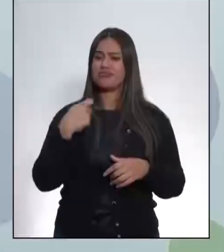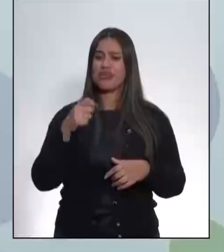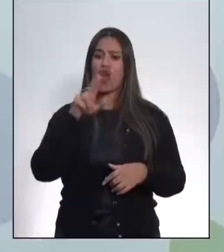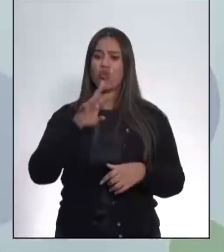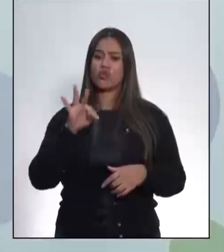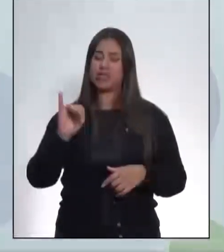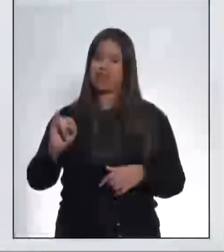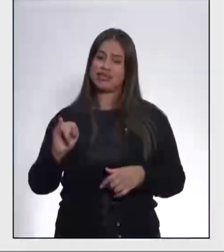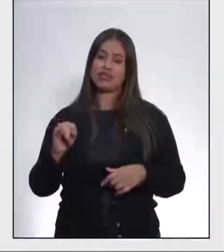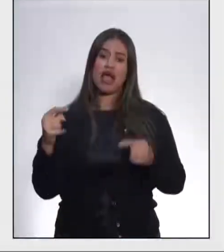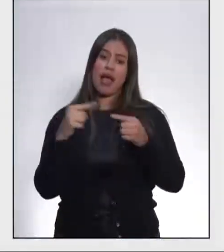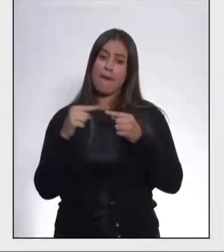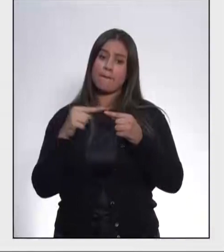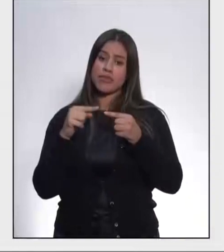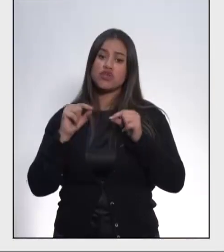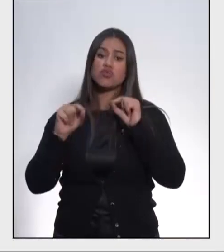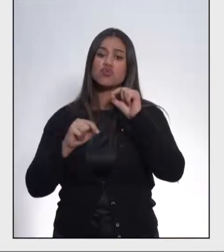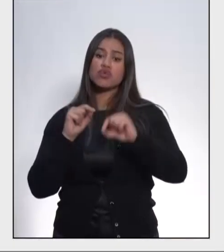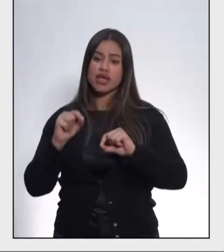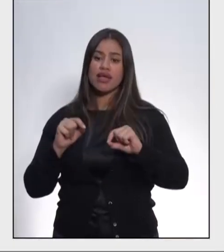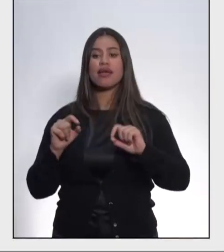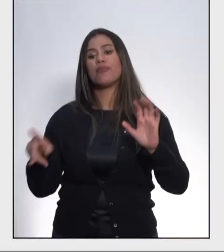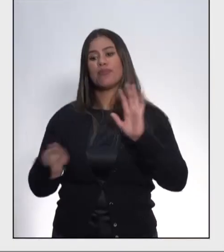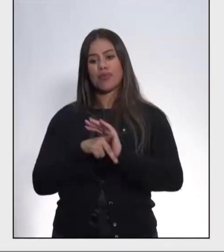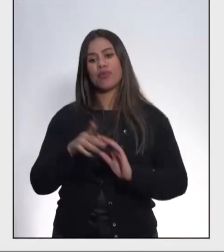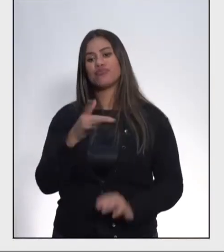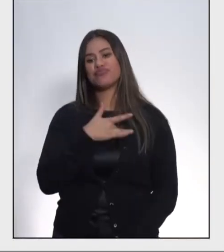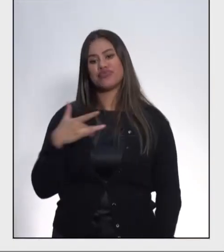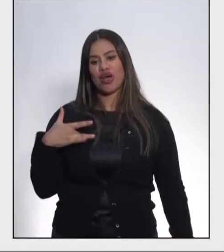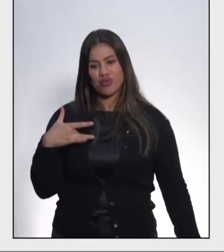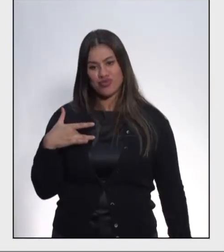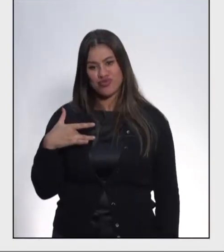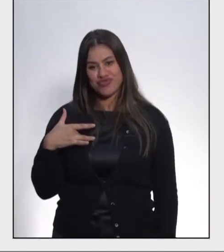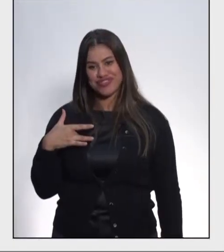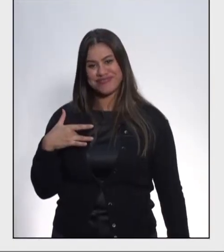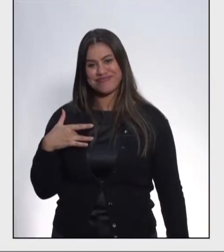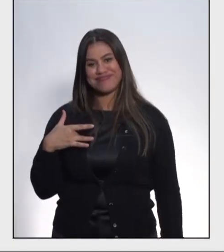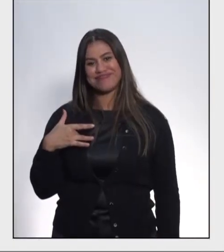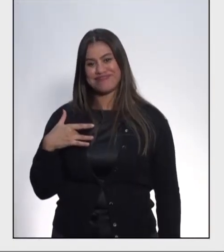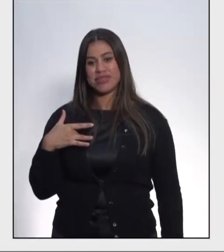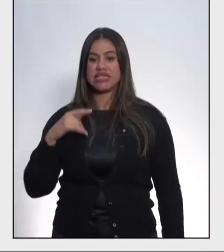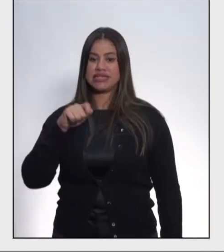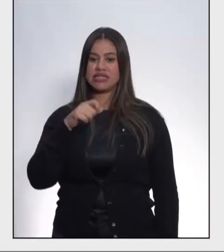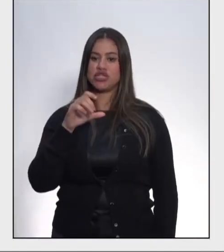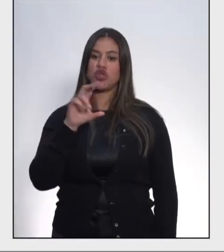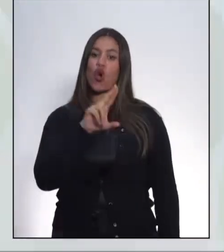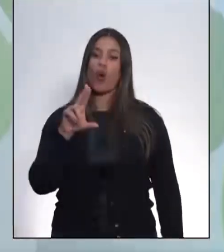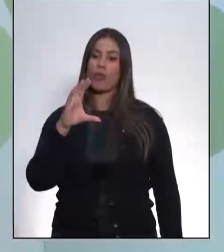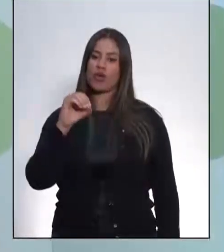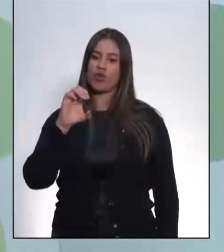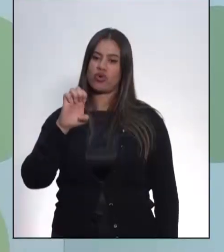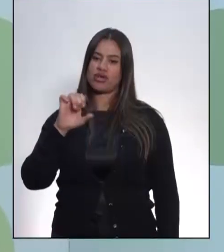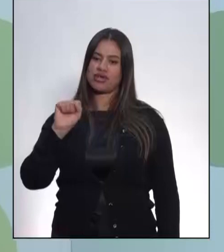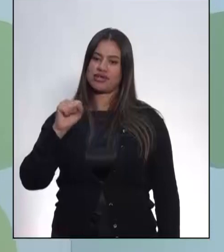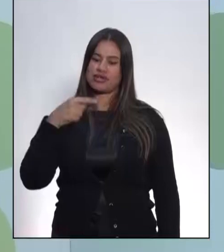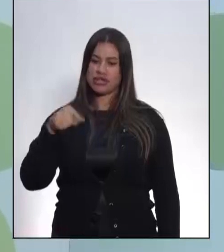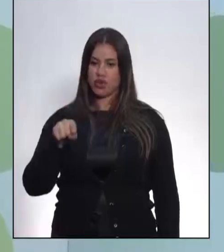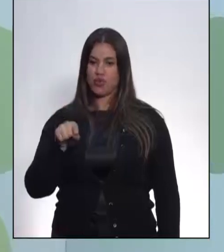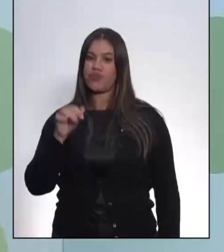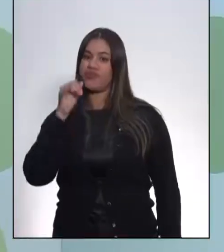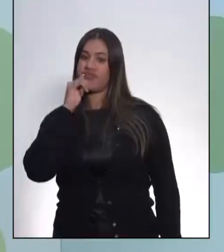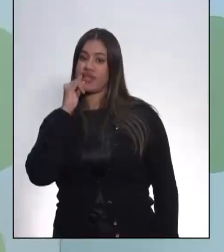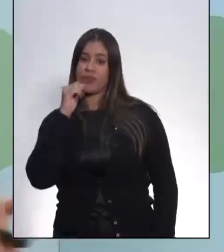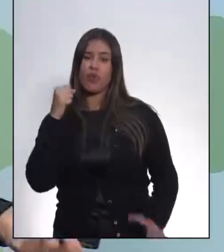próprio campo semântico da questão da saúde para falar da saúde? Da coesão no texto. Você vai escrever um texto sobre a luta para o